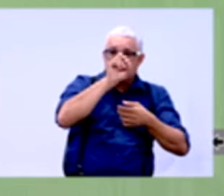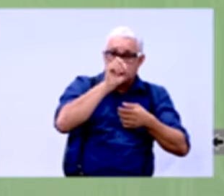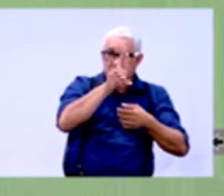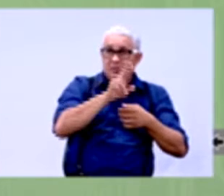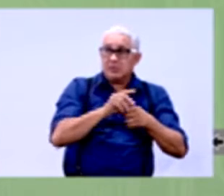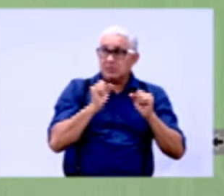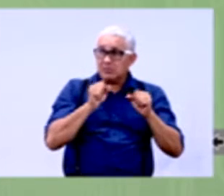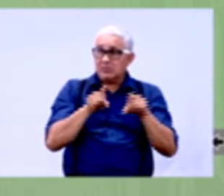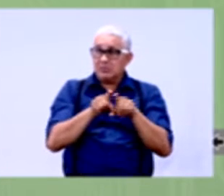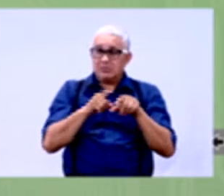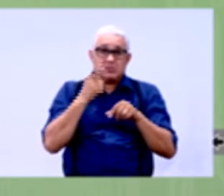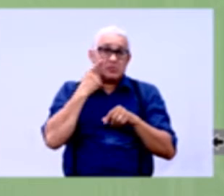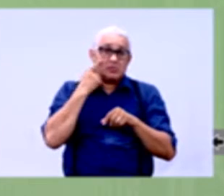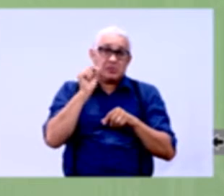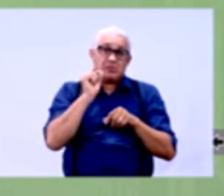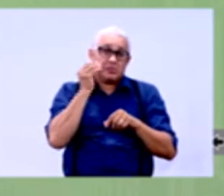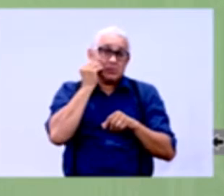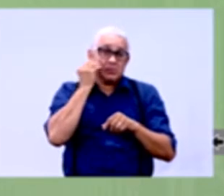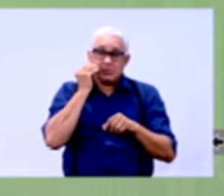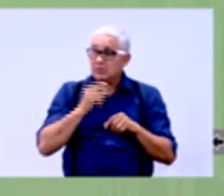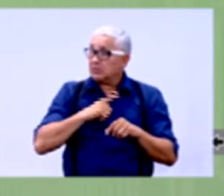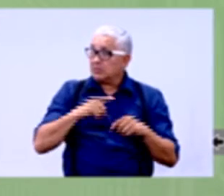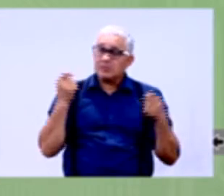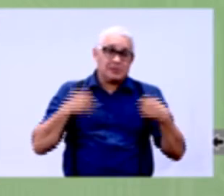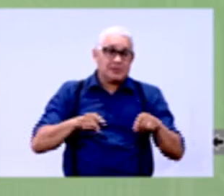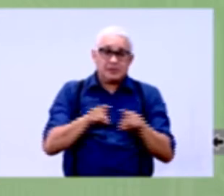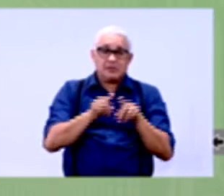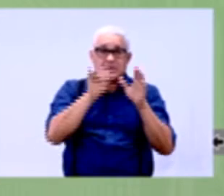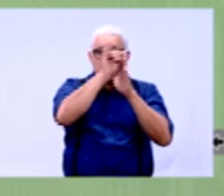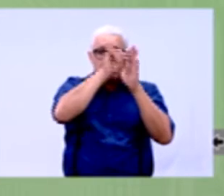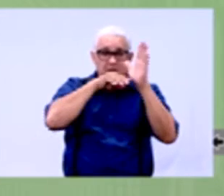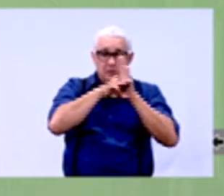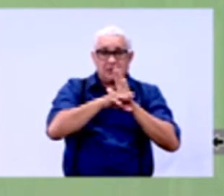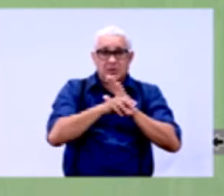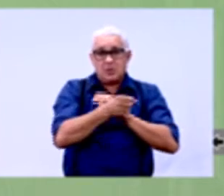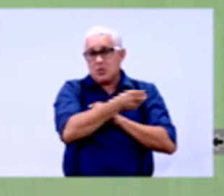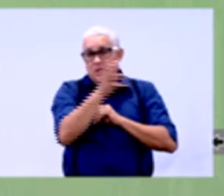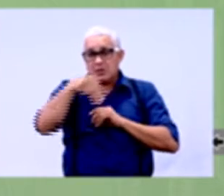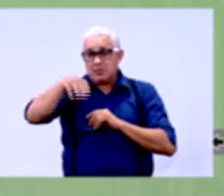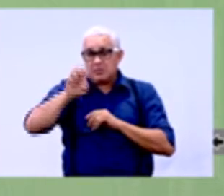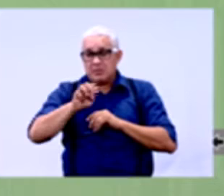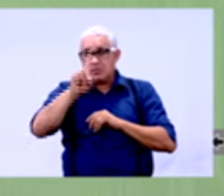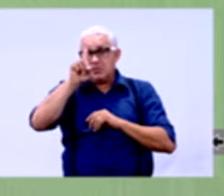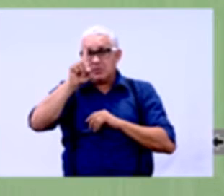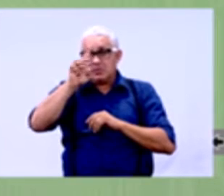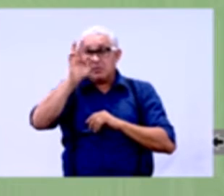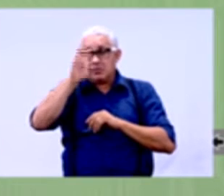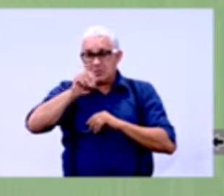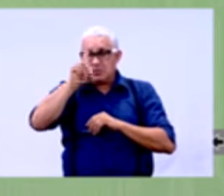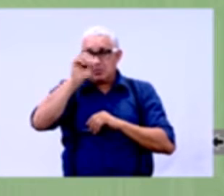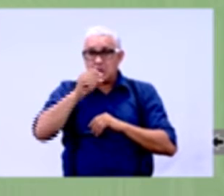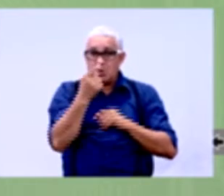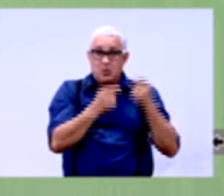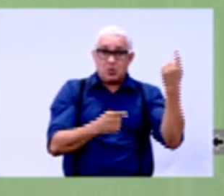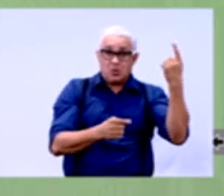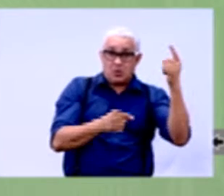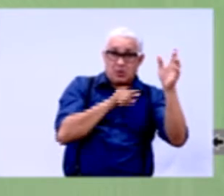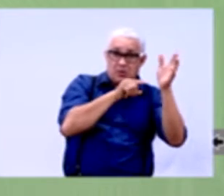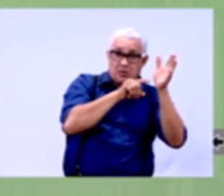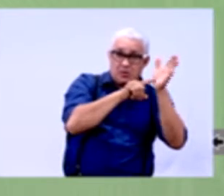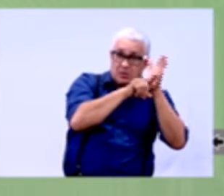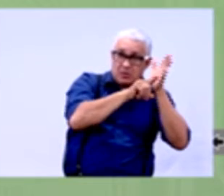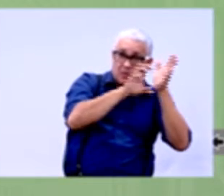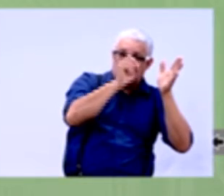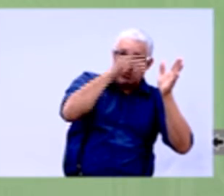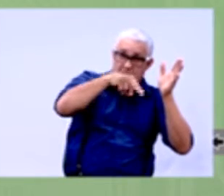nós poderíamos verificar que teriam que ser implementados quantos métodos? Um método de consulta, que